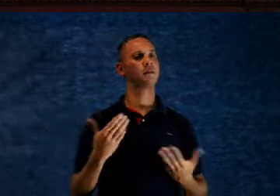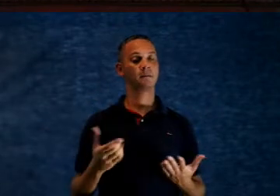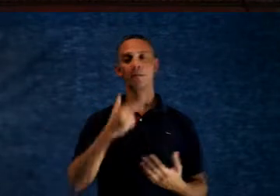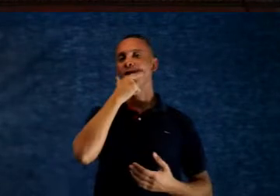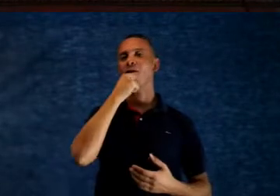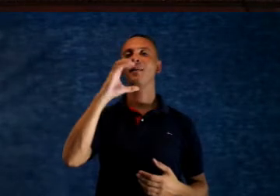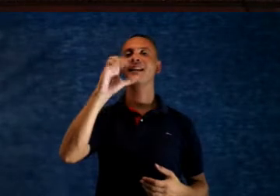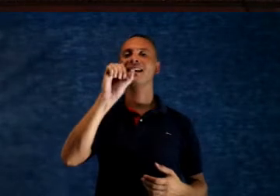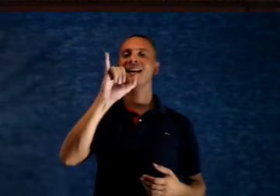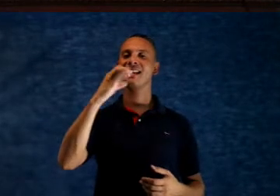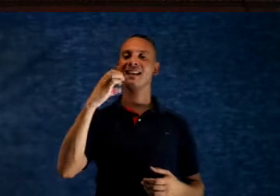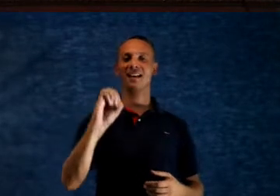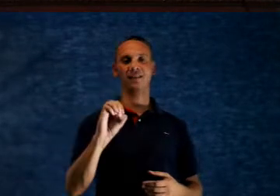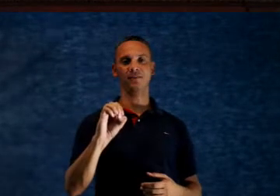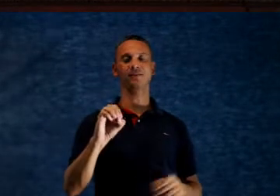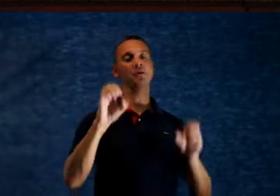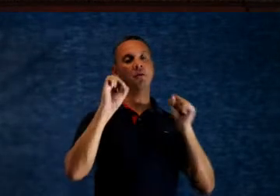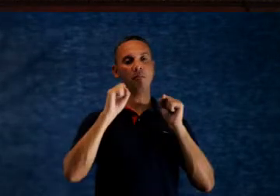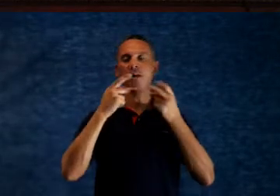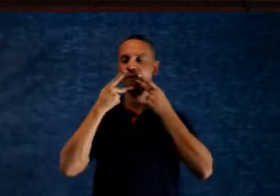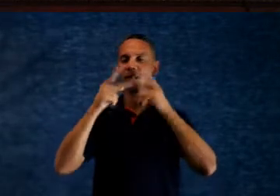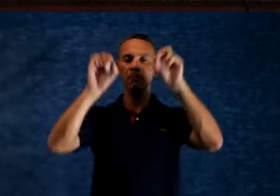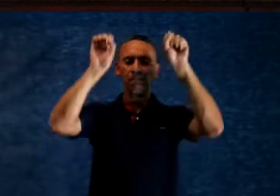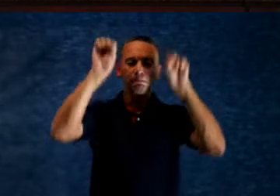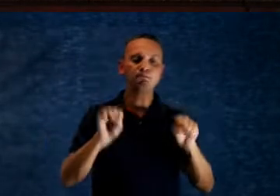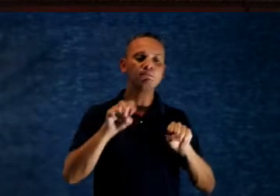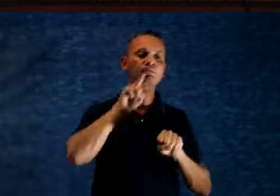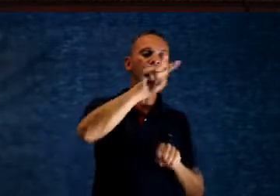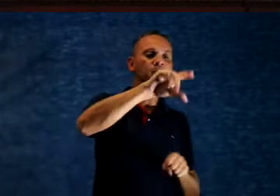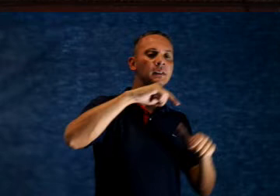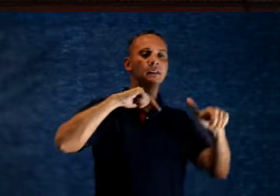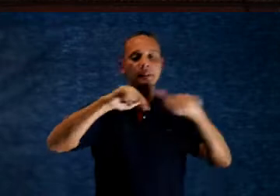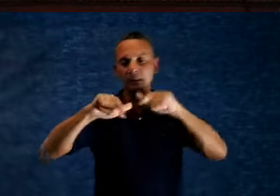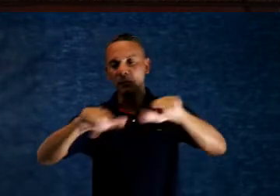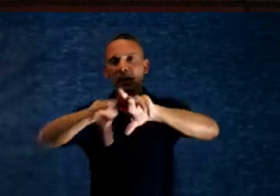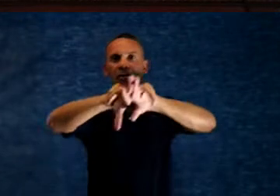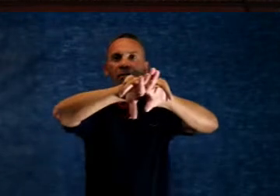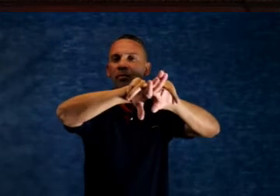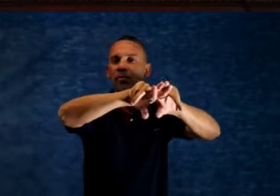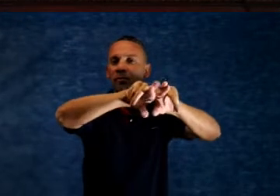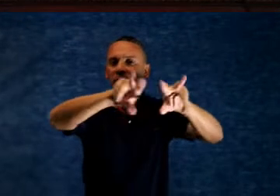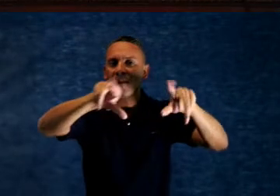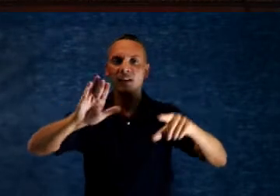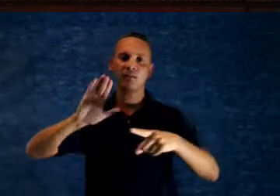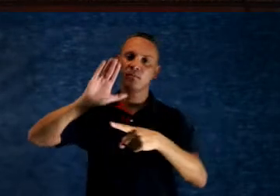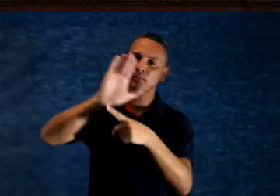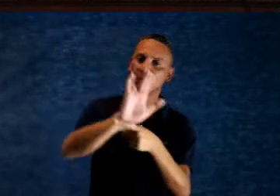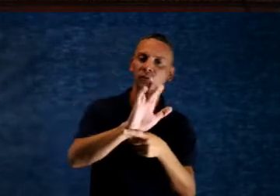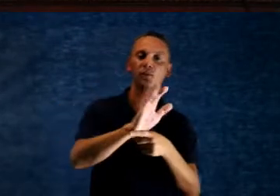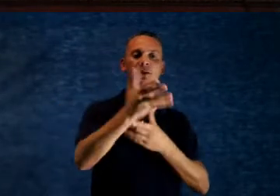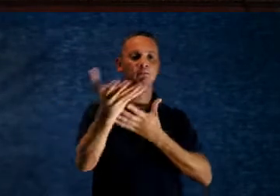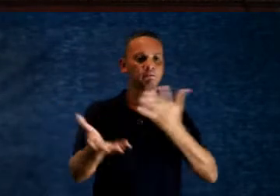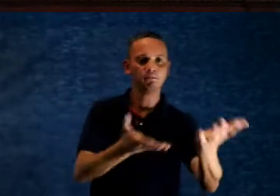Caio Boschi pode testemunhar a relevância de trabalhos desta natureza para a preservação